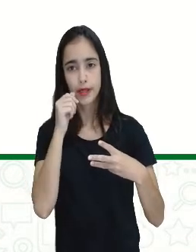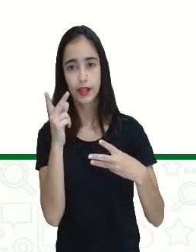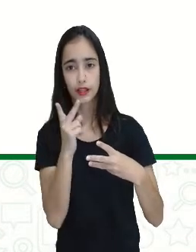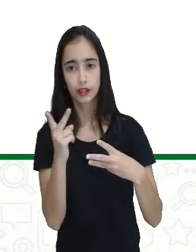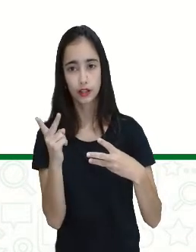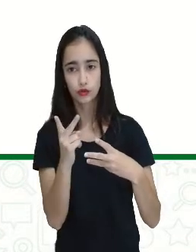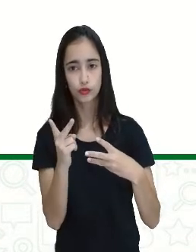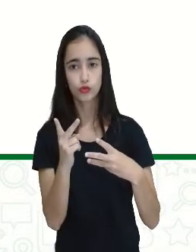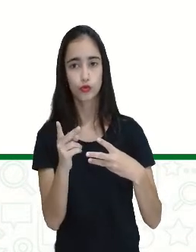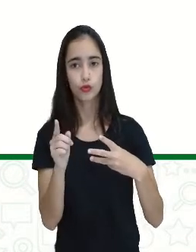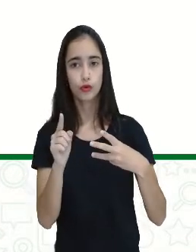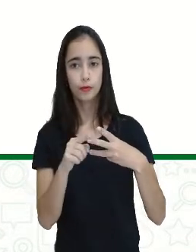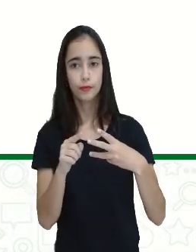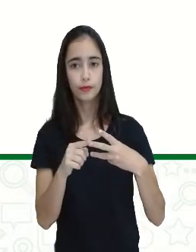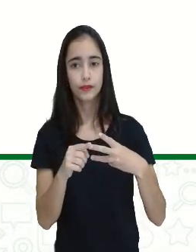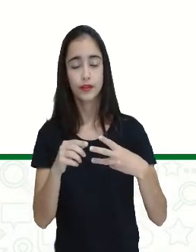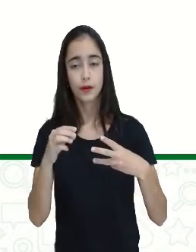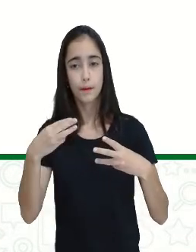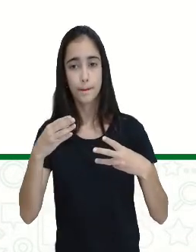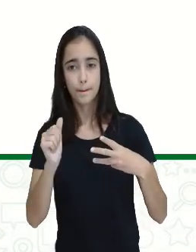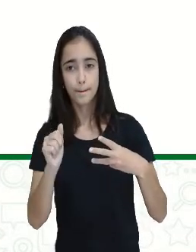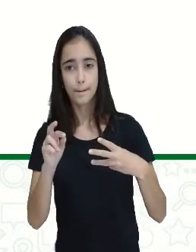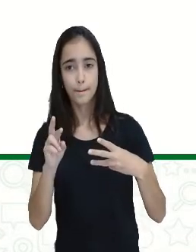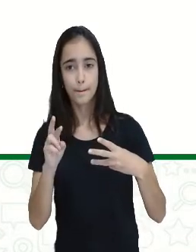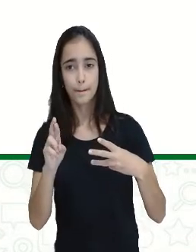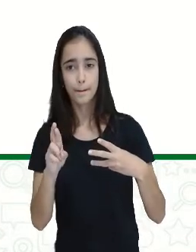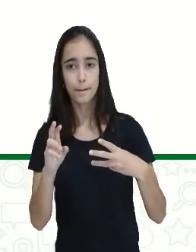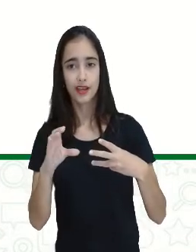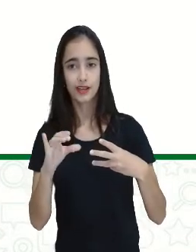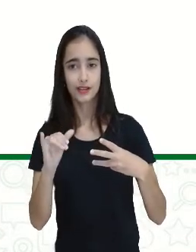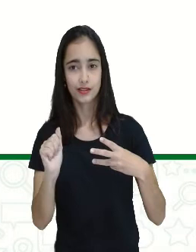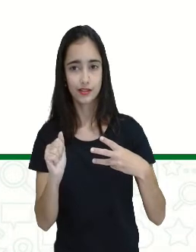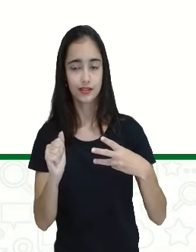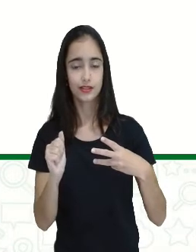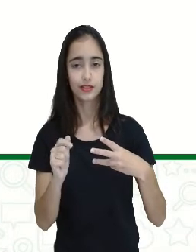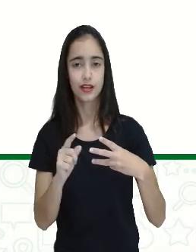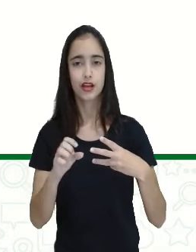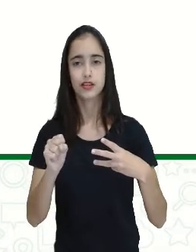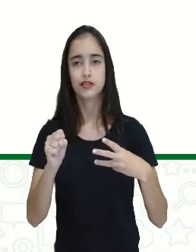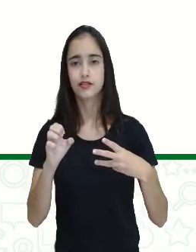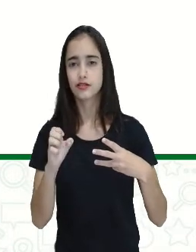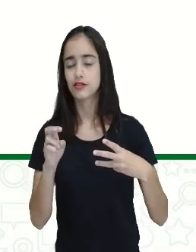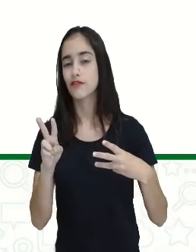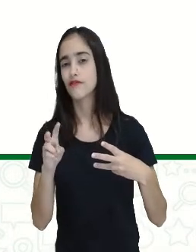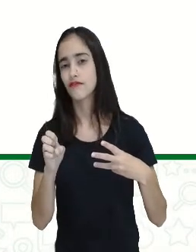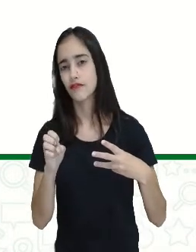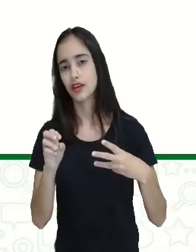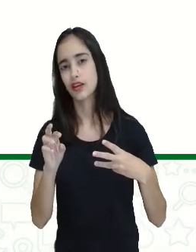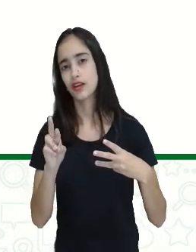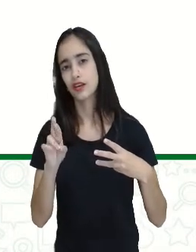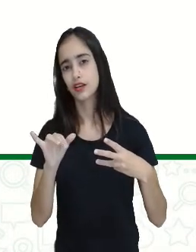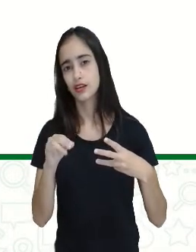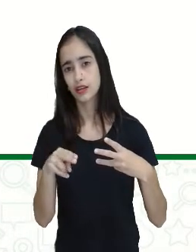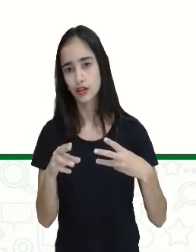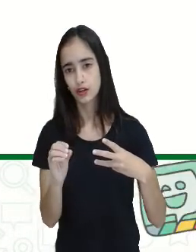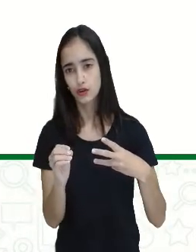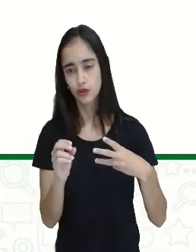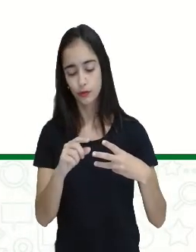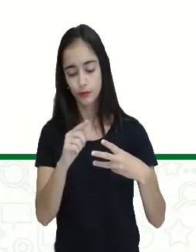Roberta e Severino. Aqui nós vamos separar o que a questão traz e o que a questão pede.